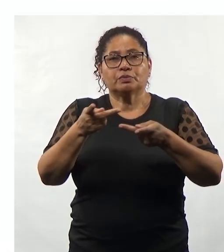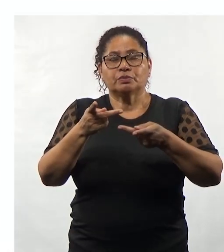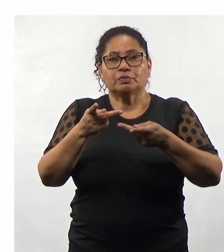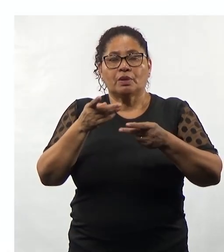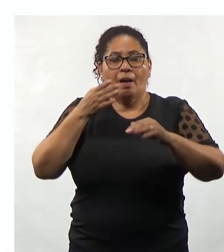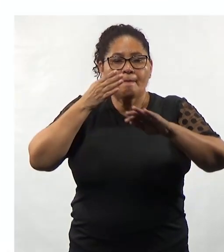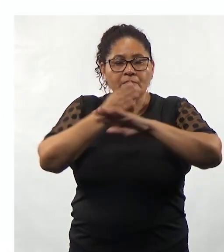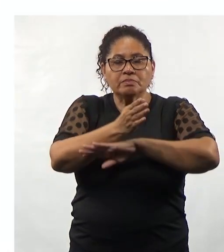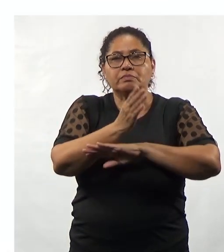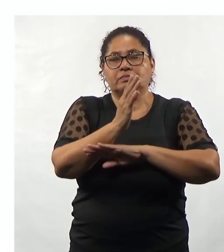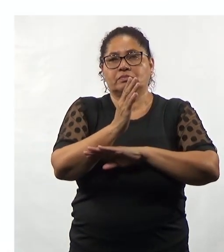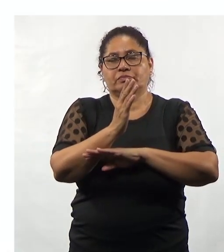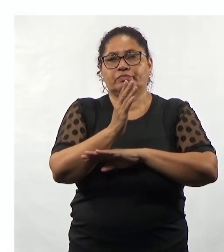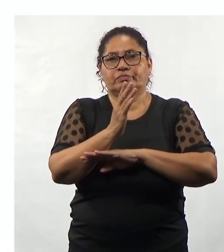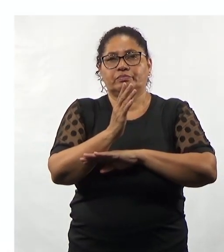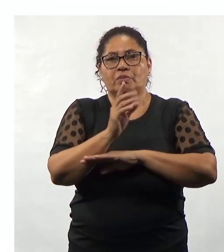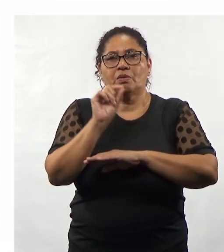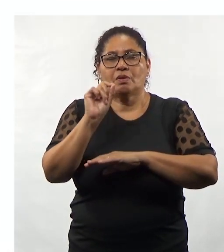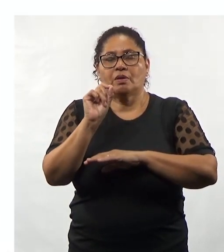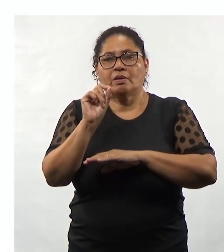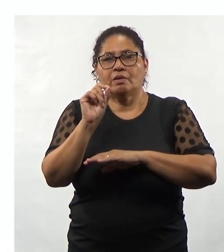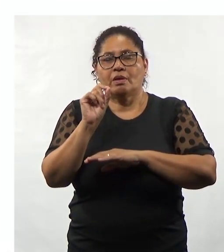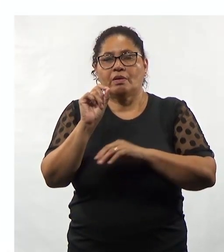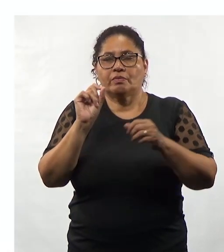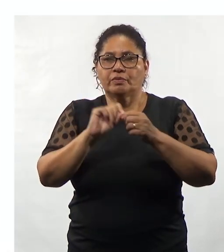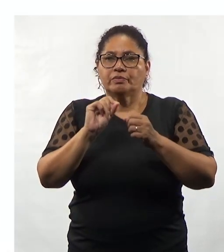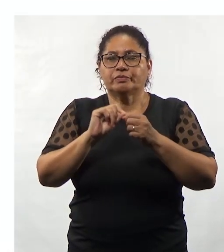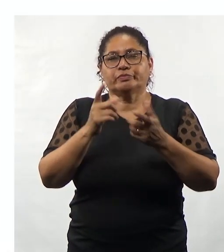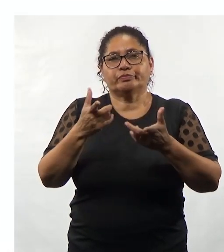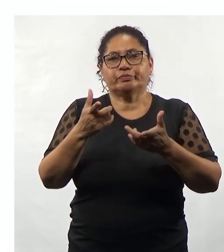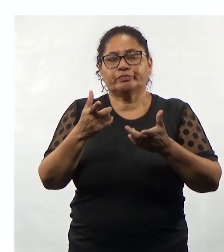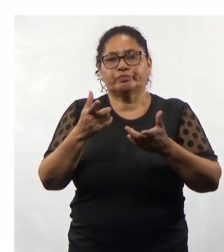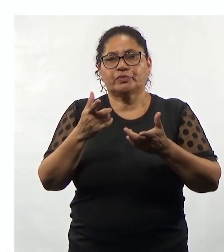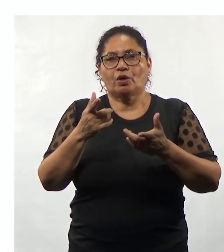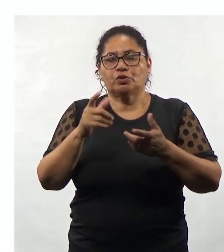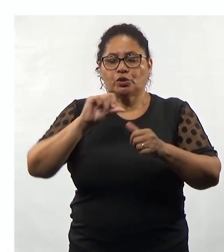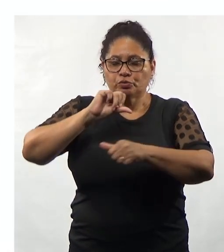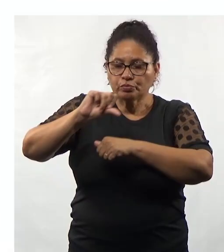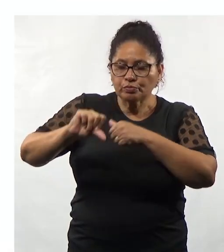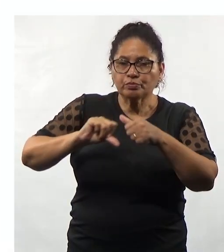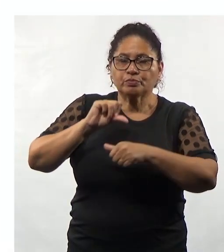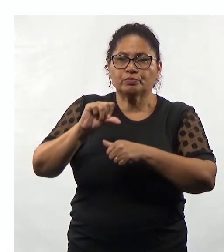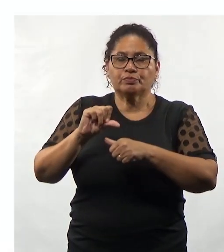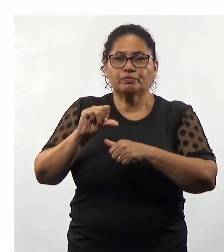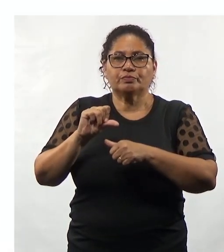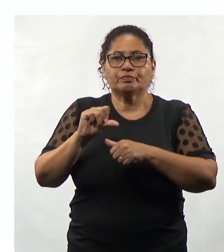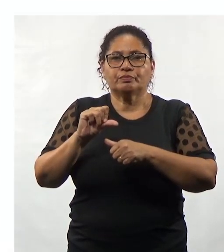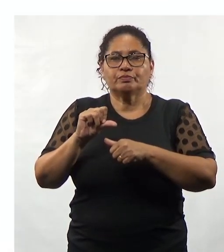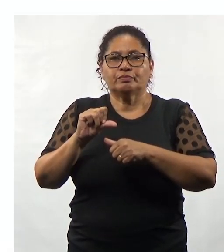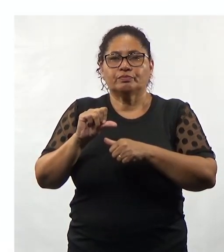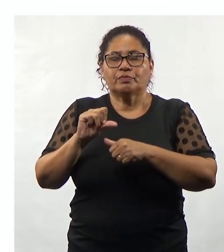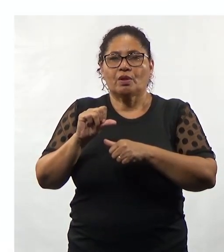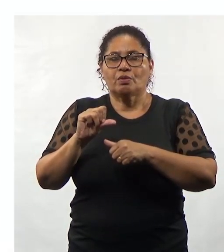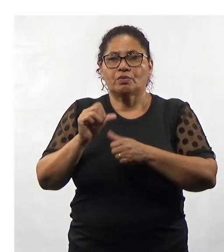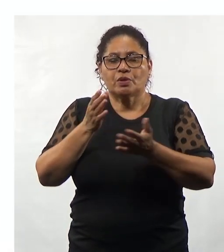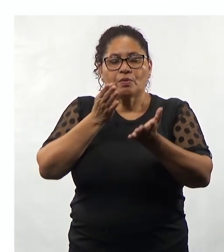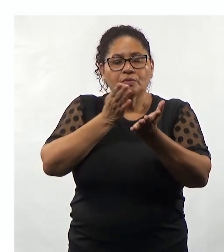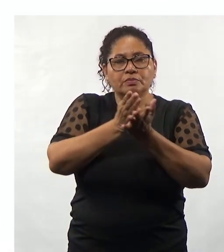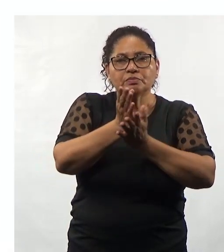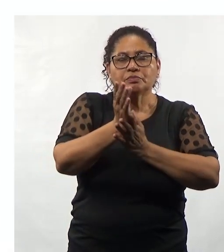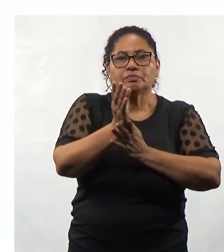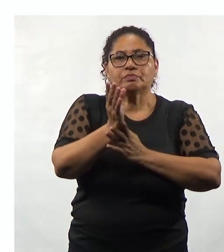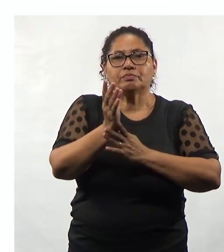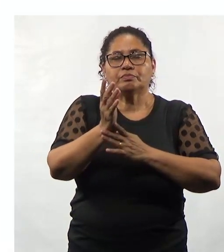por aquele filtro, né, de avaliação do seu alinhamento com